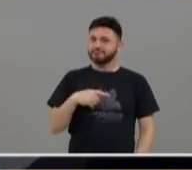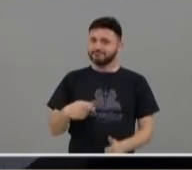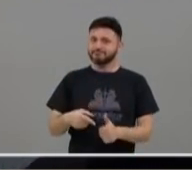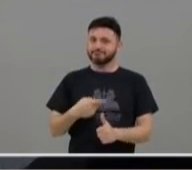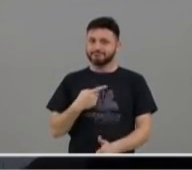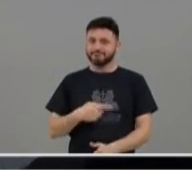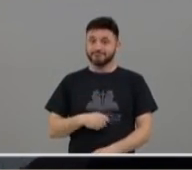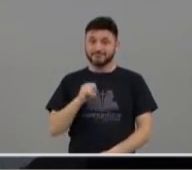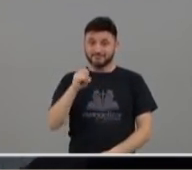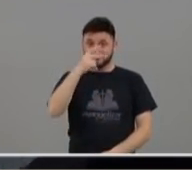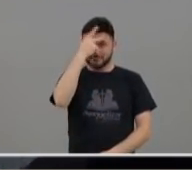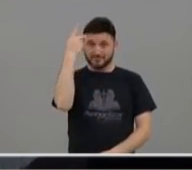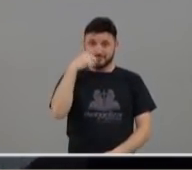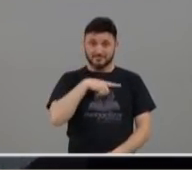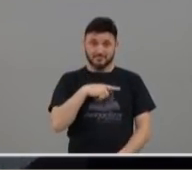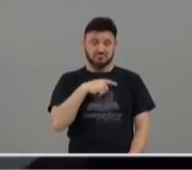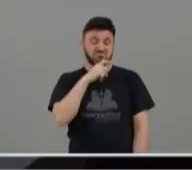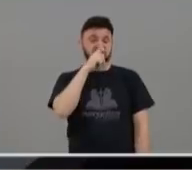é orgulhoso,